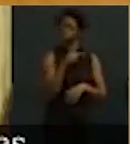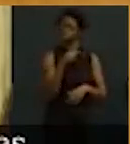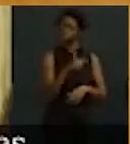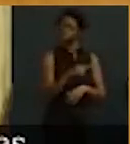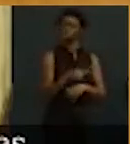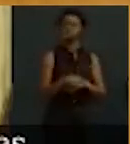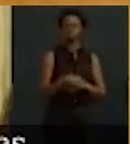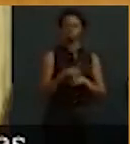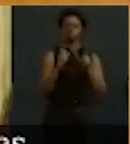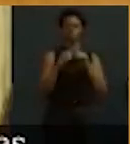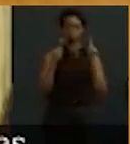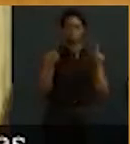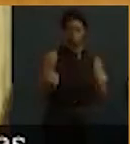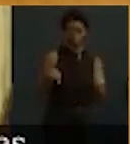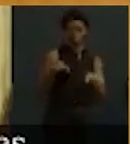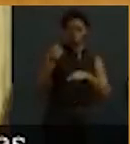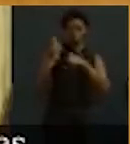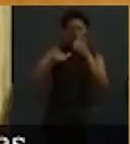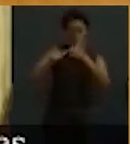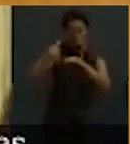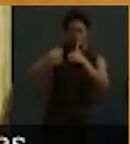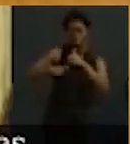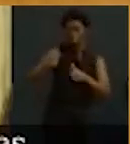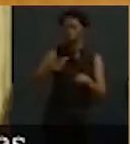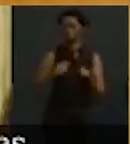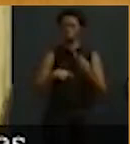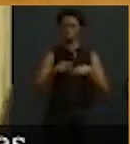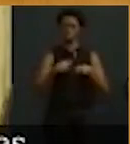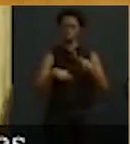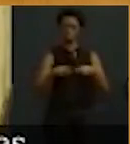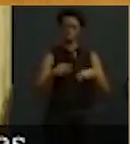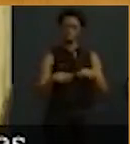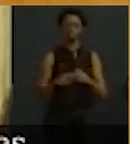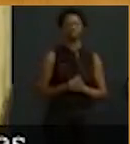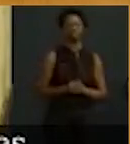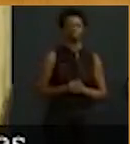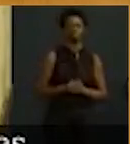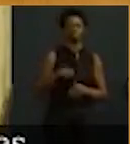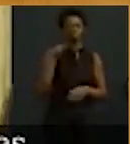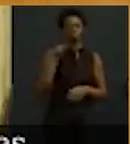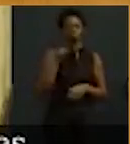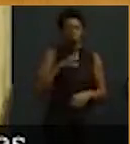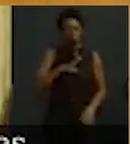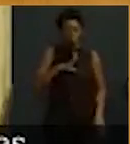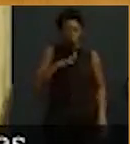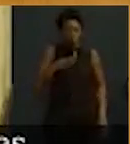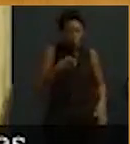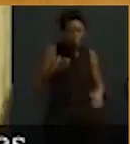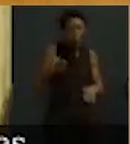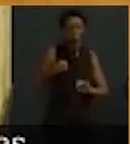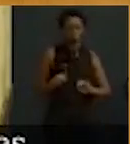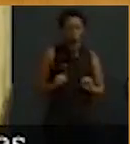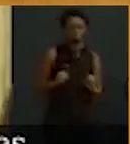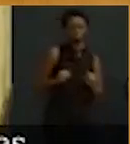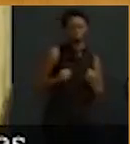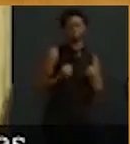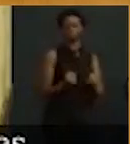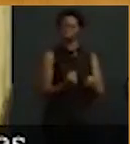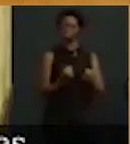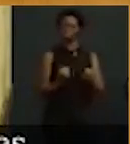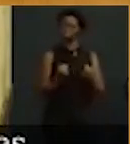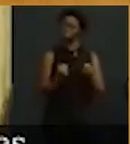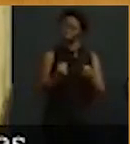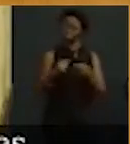de analista administrativo e foi, com obstinado dever público, motivação